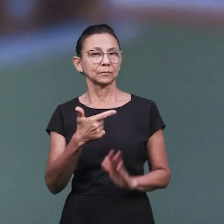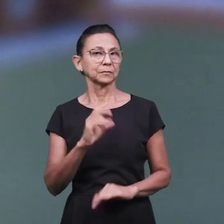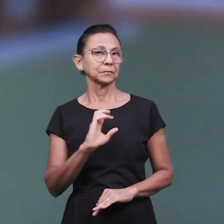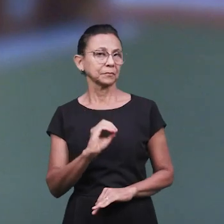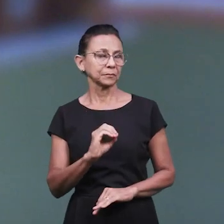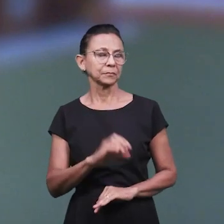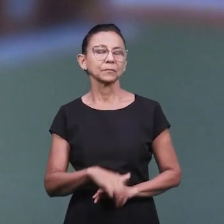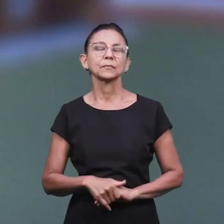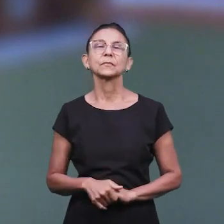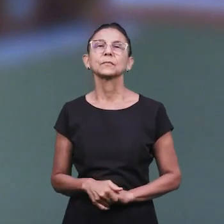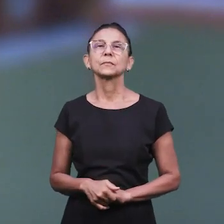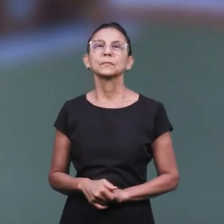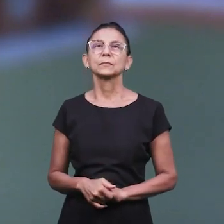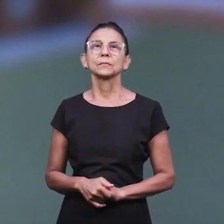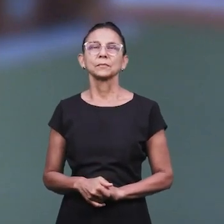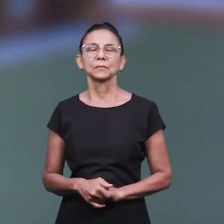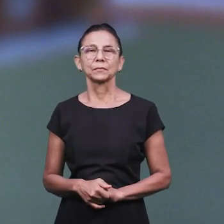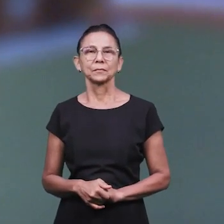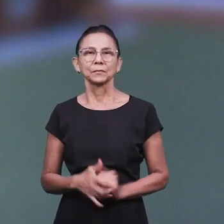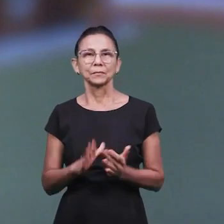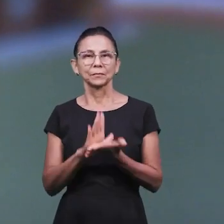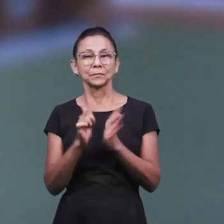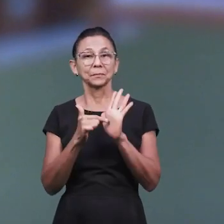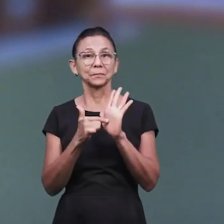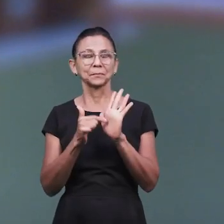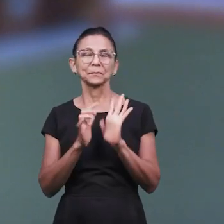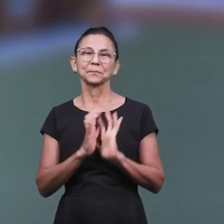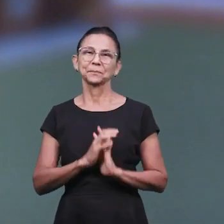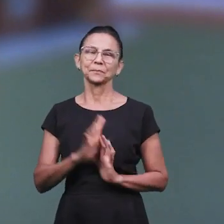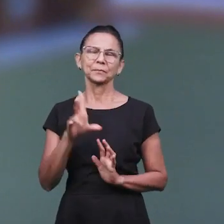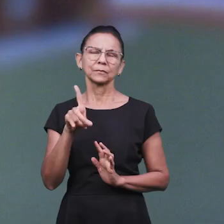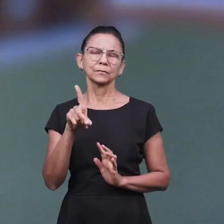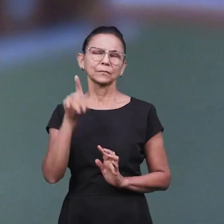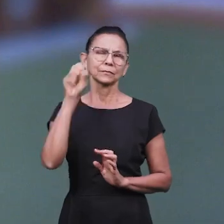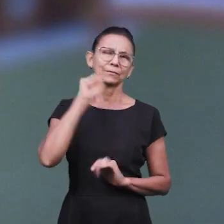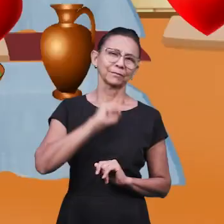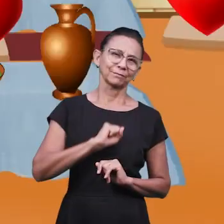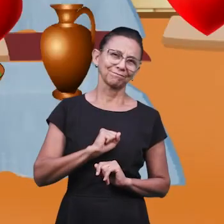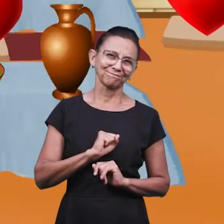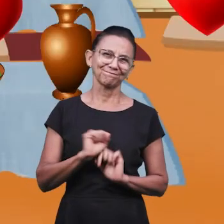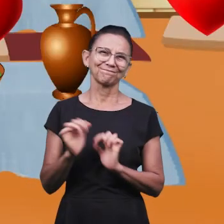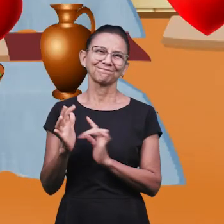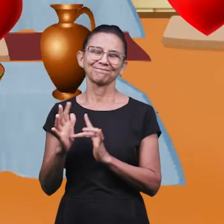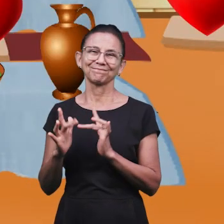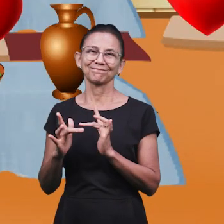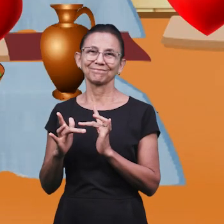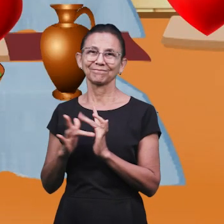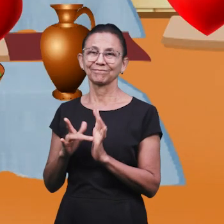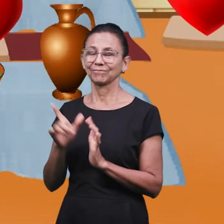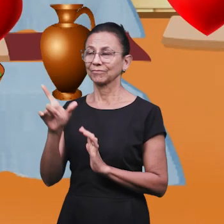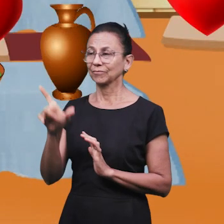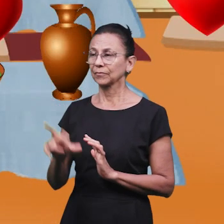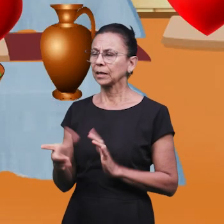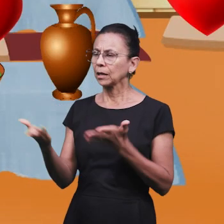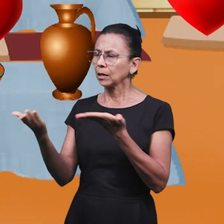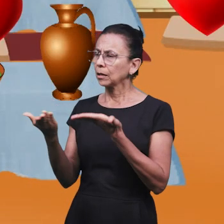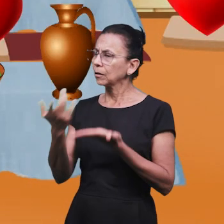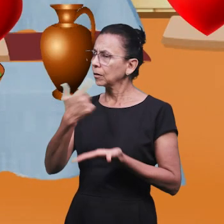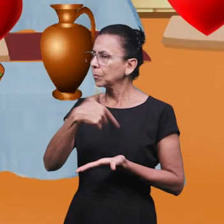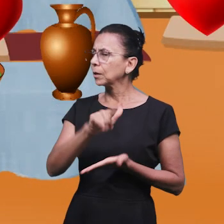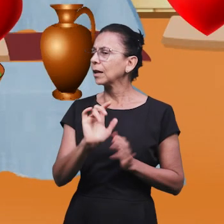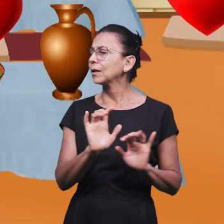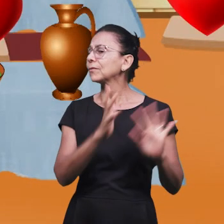20. A palavra de Deus nos conta que certo dia Jesus foi convidado para uma festa